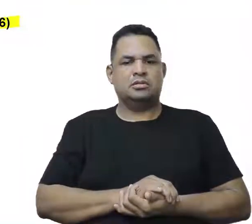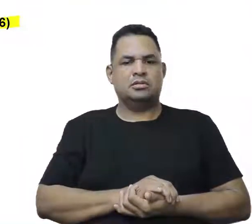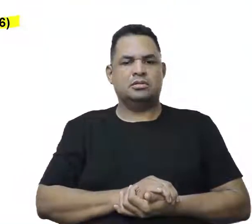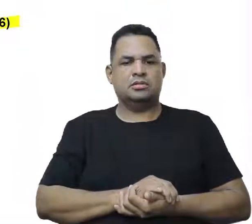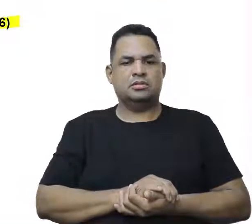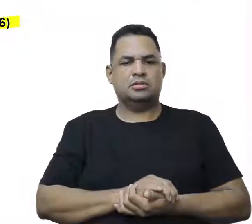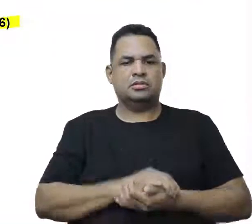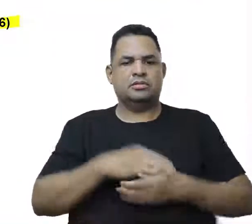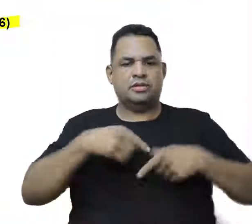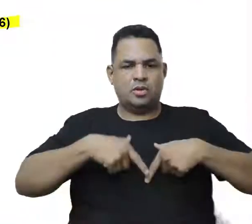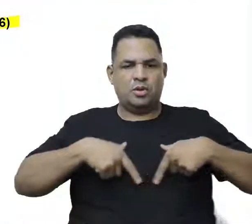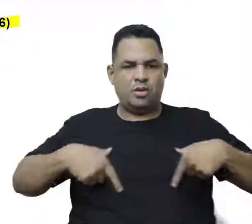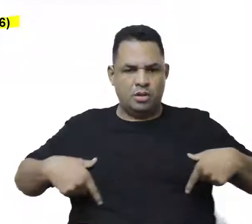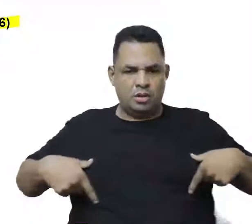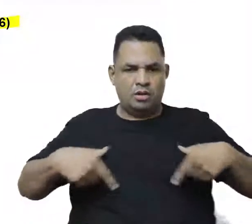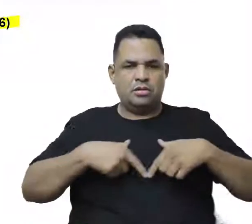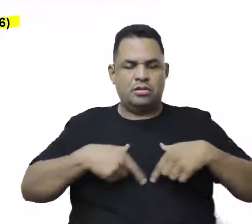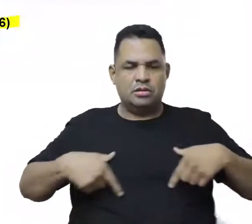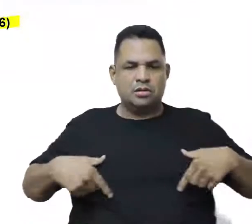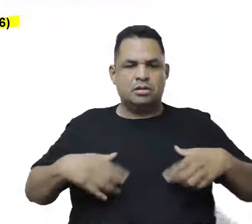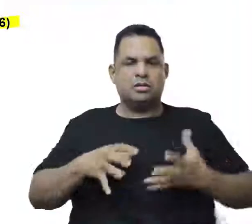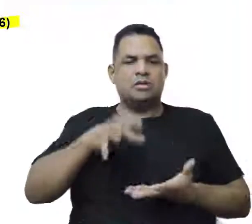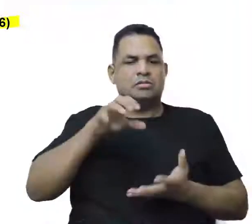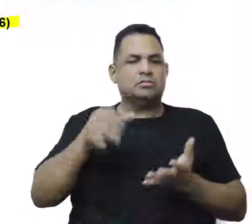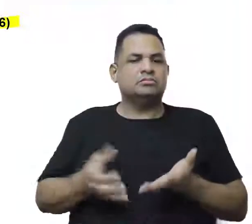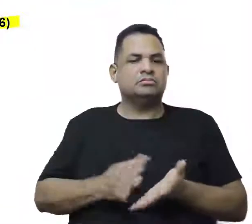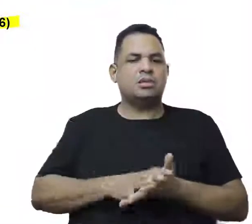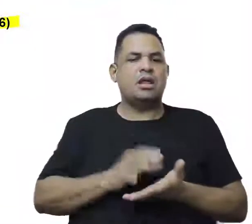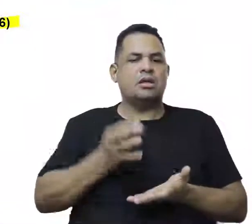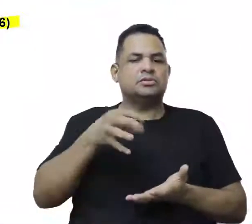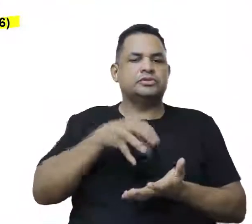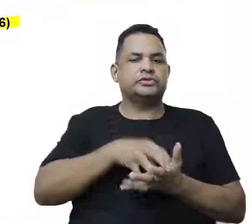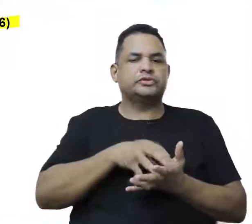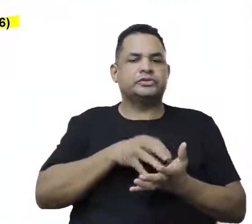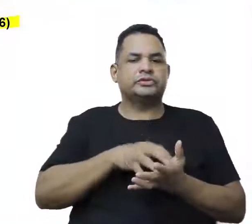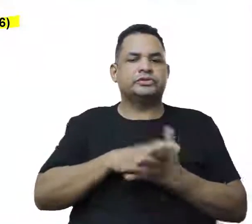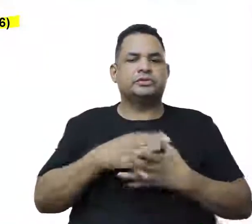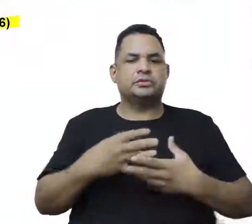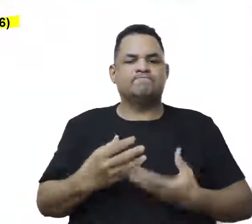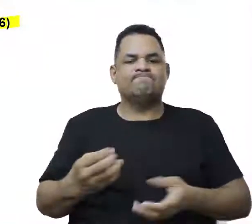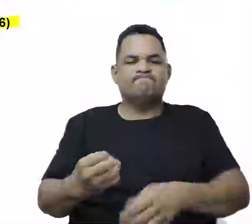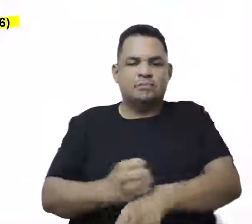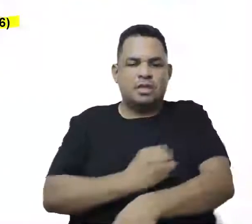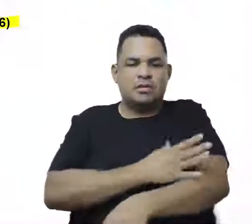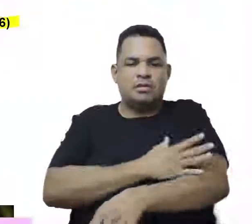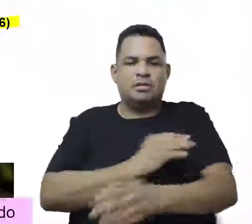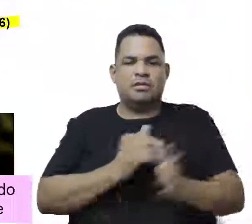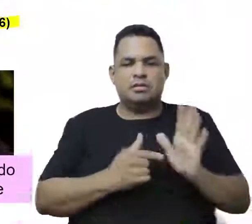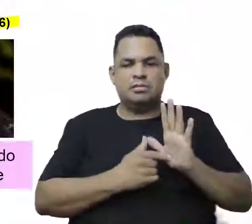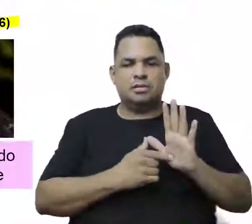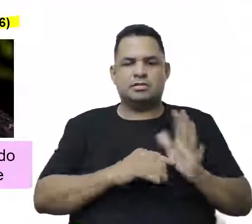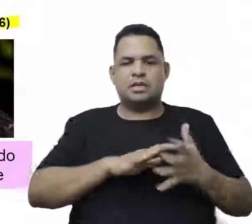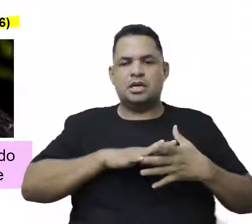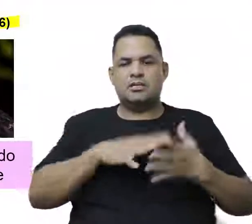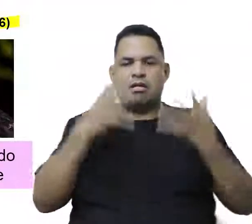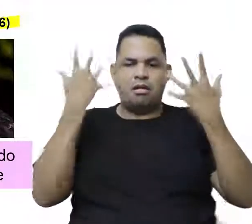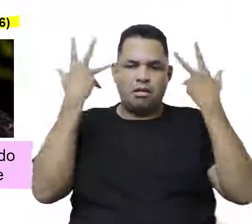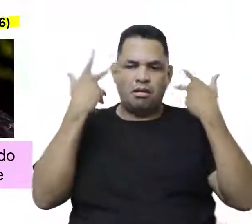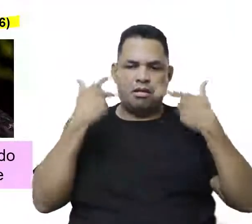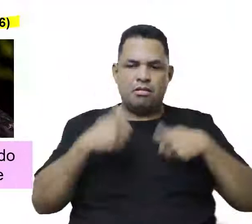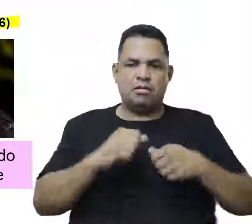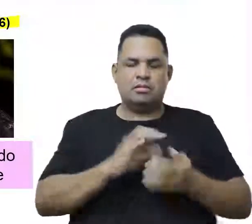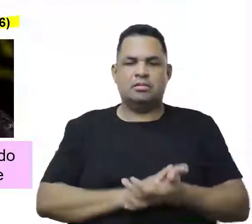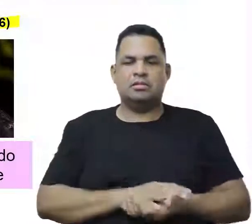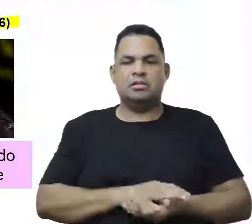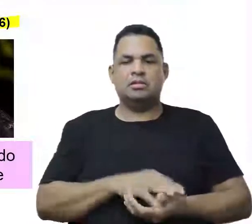do tórax, que é o centro da emoção, né? Que é representado aqui pelo leão. E a terceira parte,